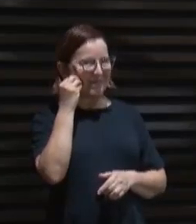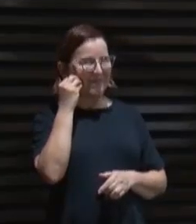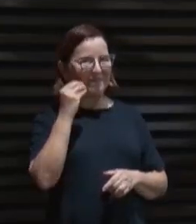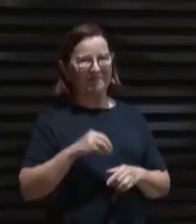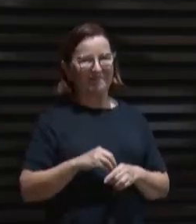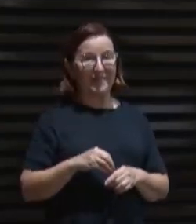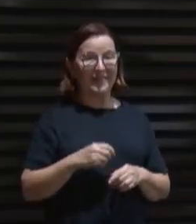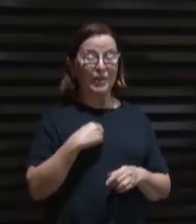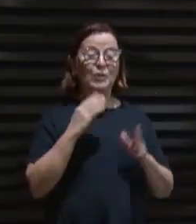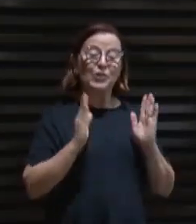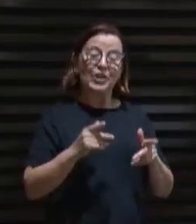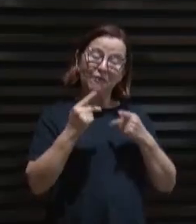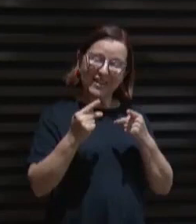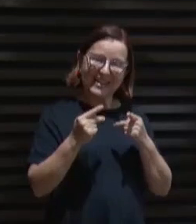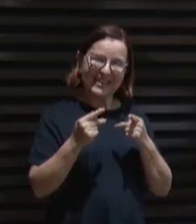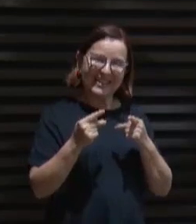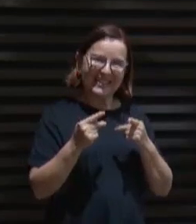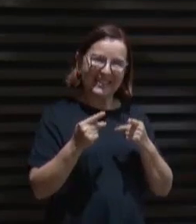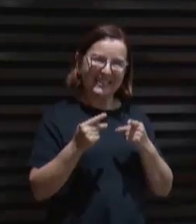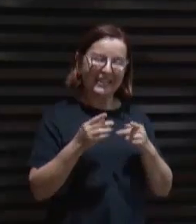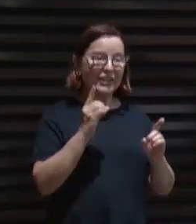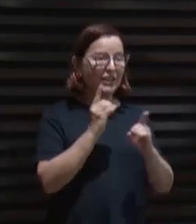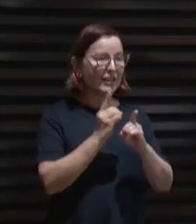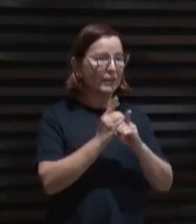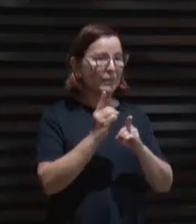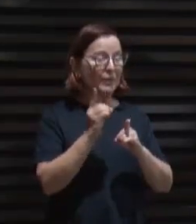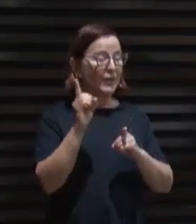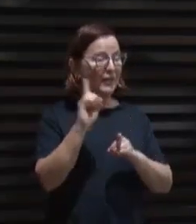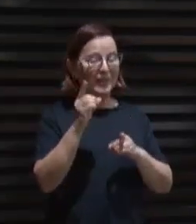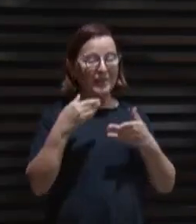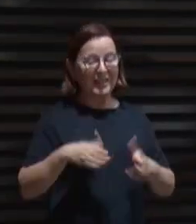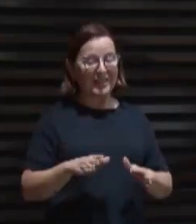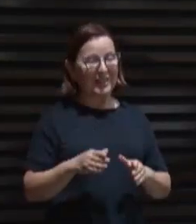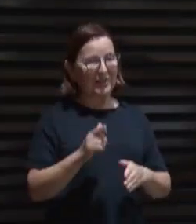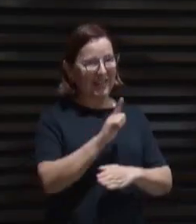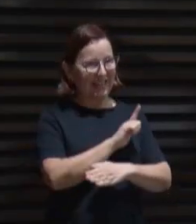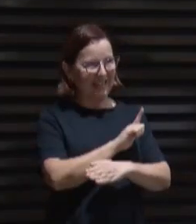Já falei isso aqui da outra vez. Qual era o discípulo que não era da Galileia? Judas.